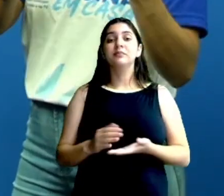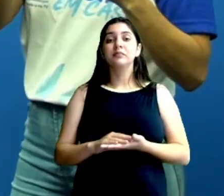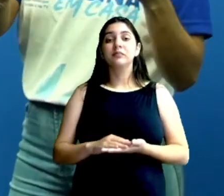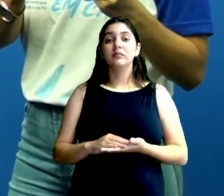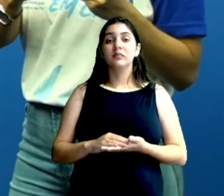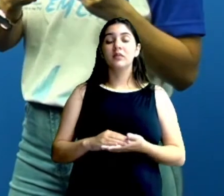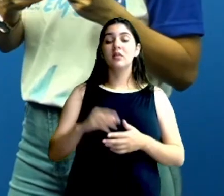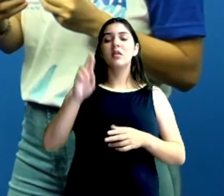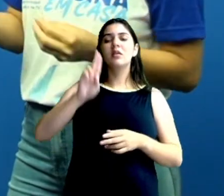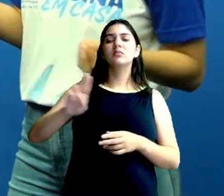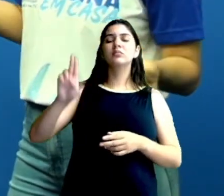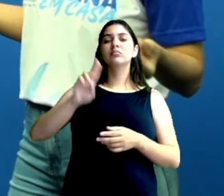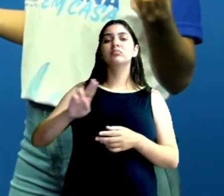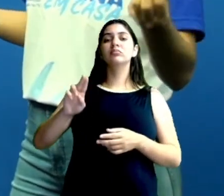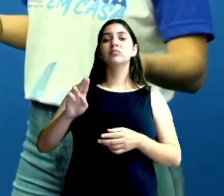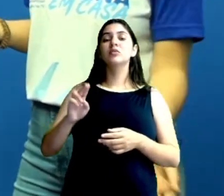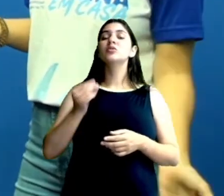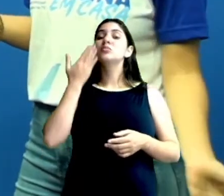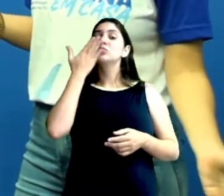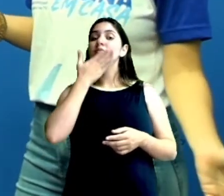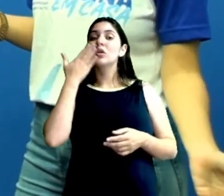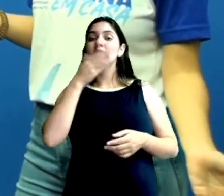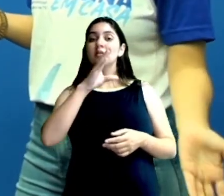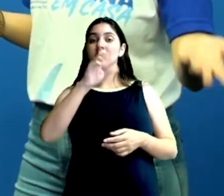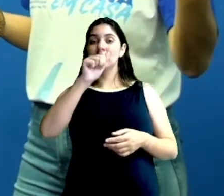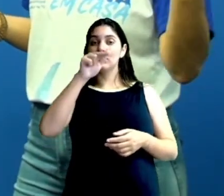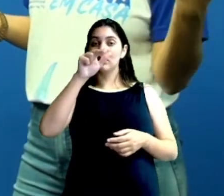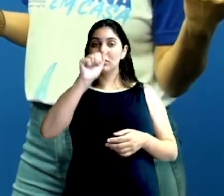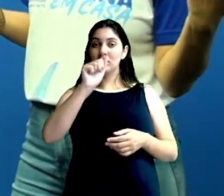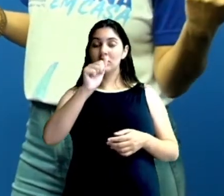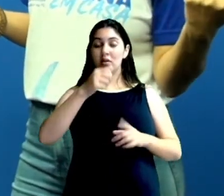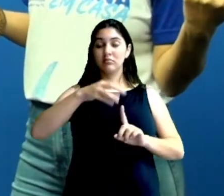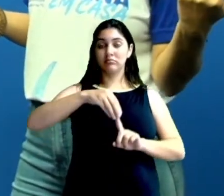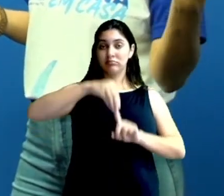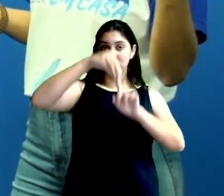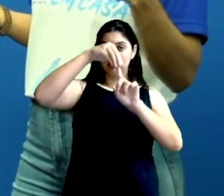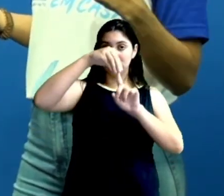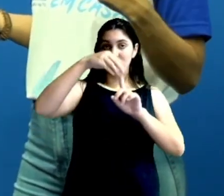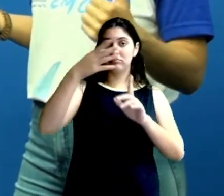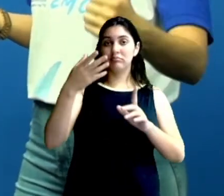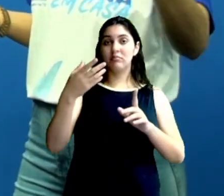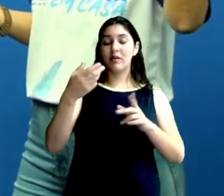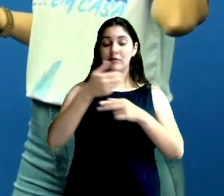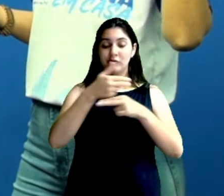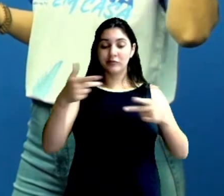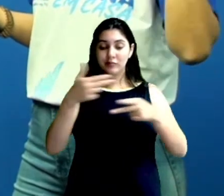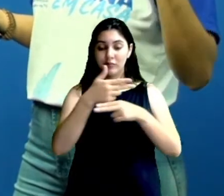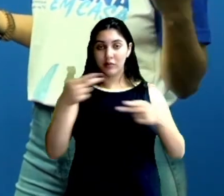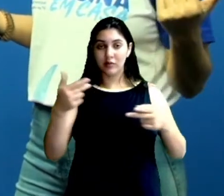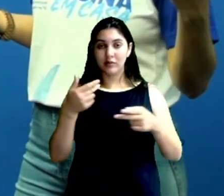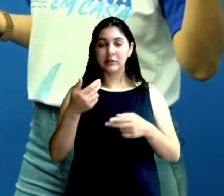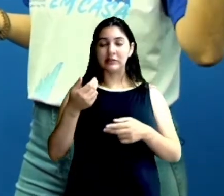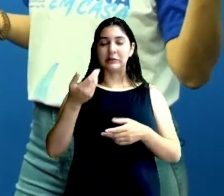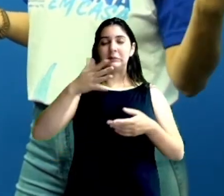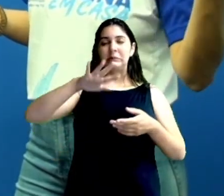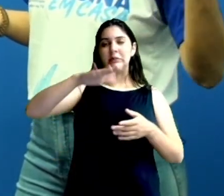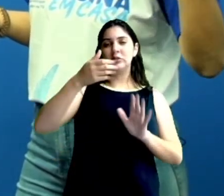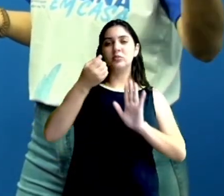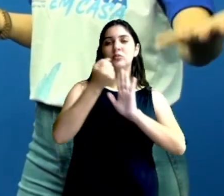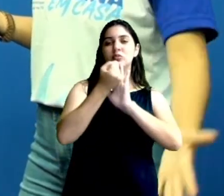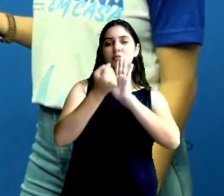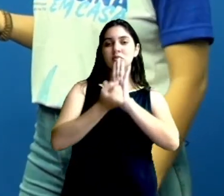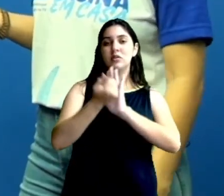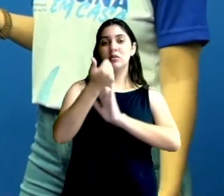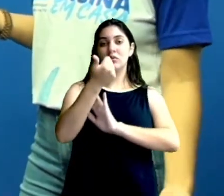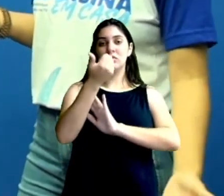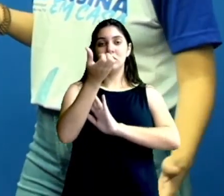da utilização da cana-de-açúcar, que é um dos principais produtos lá desde o século